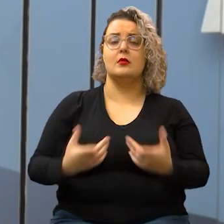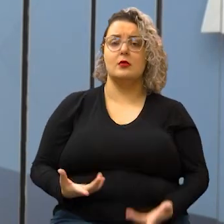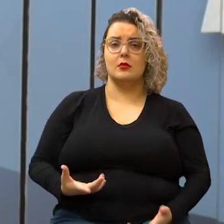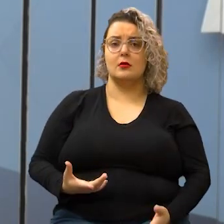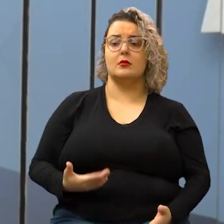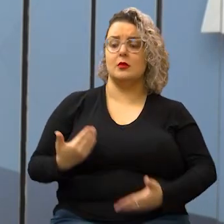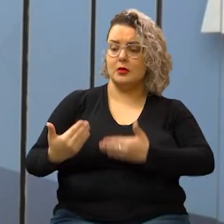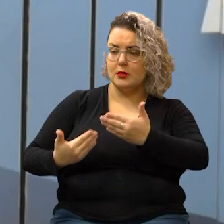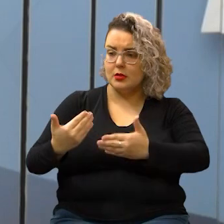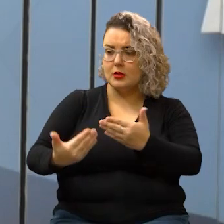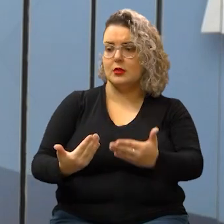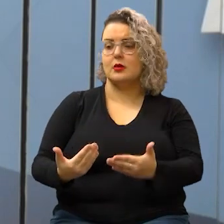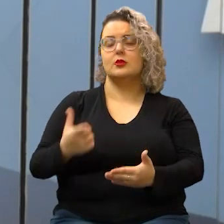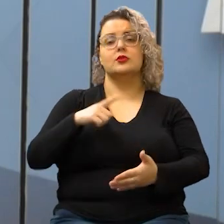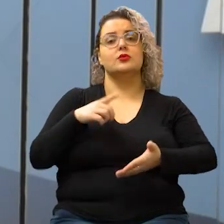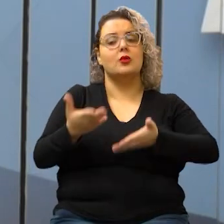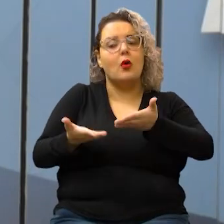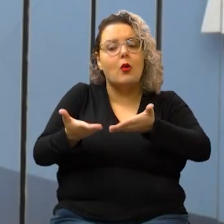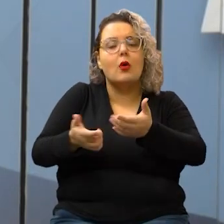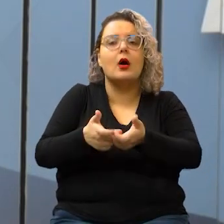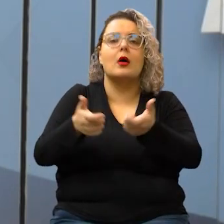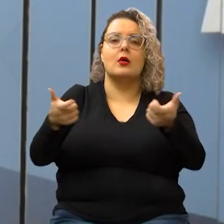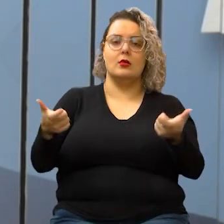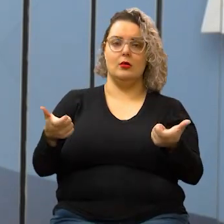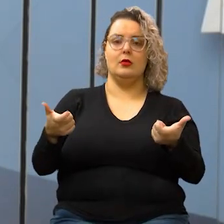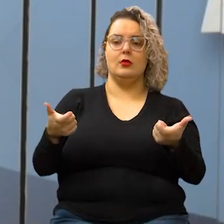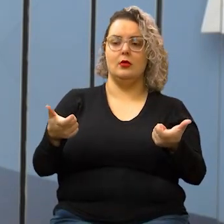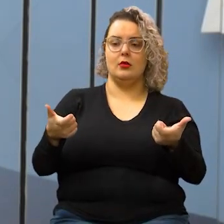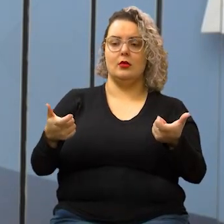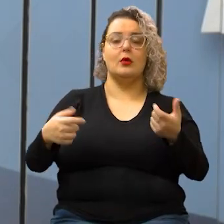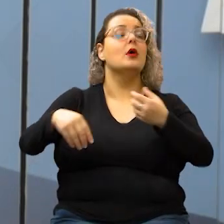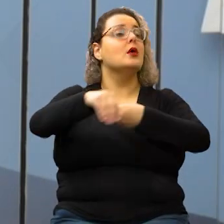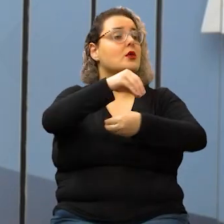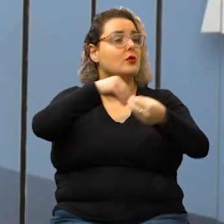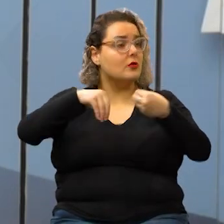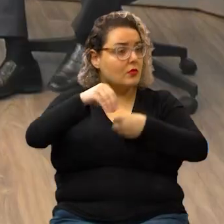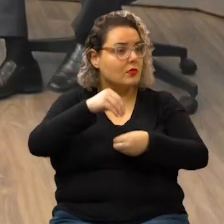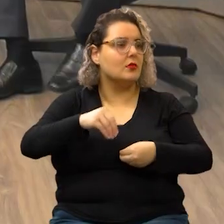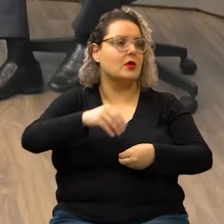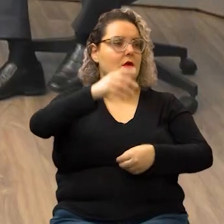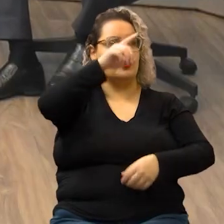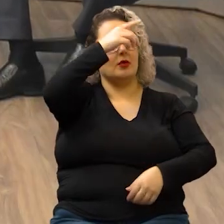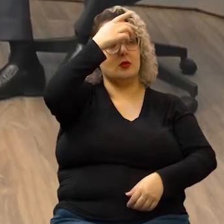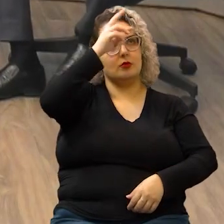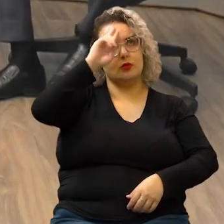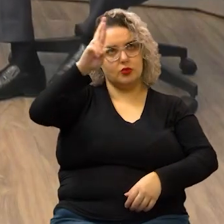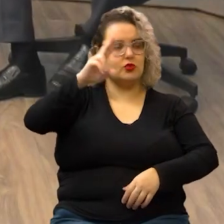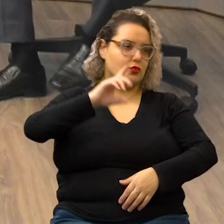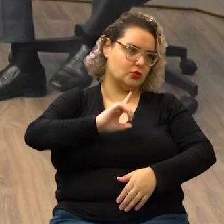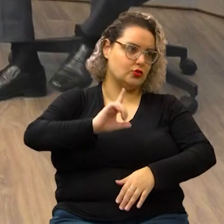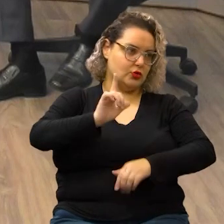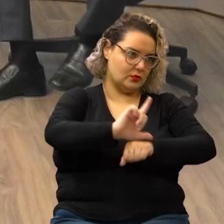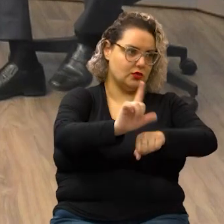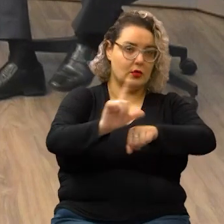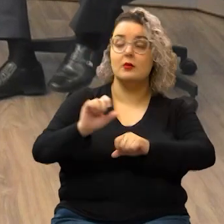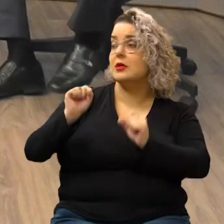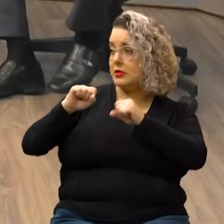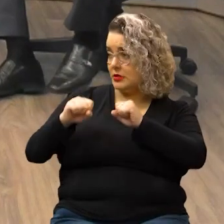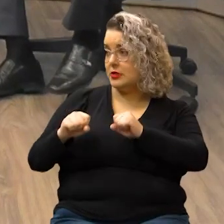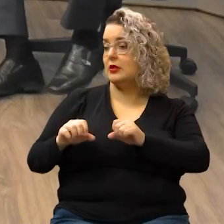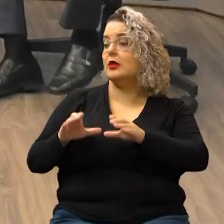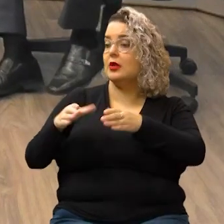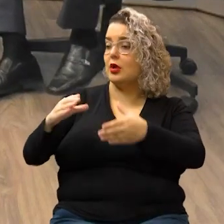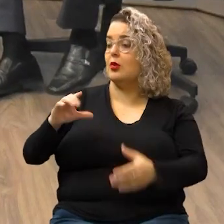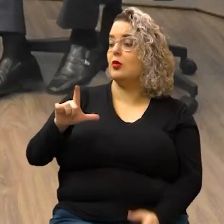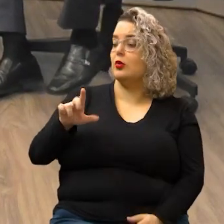nesse processo de ter um cuidado maior na venda. Envolvendo o comerciante, Envolvendo, então. foi isso. E também para os clubes. Isso